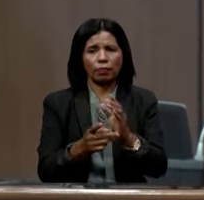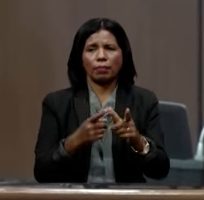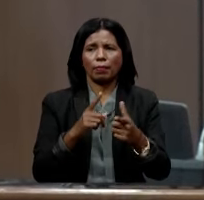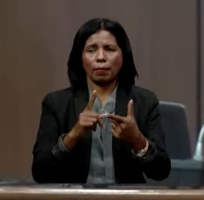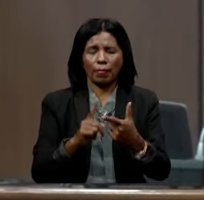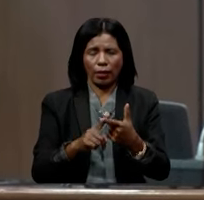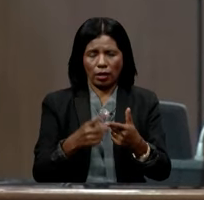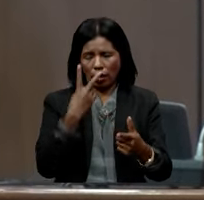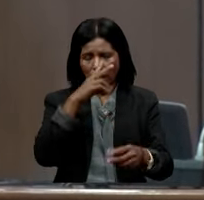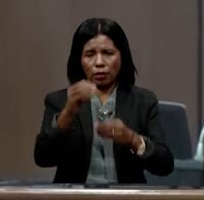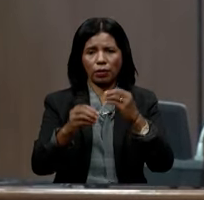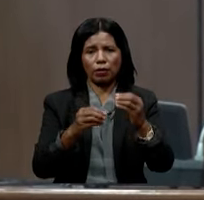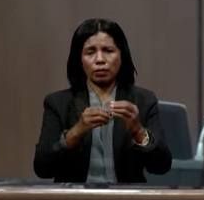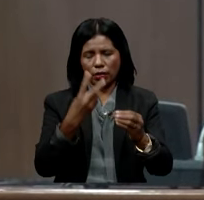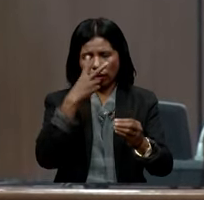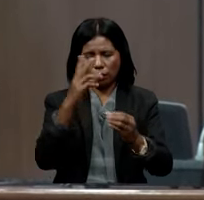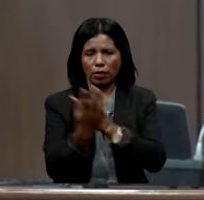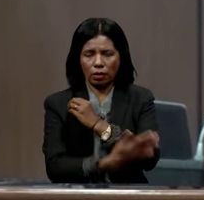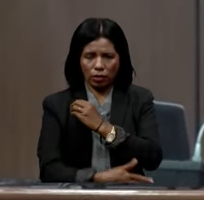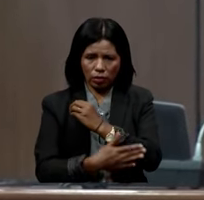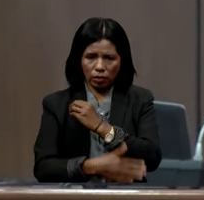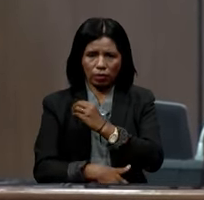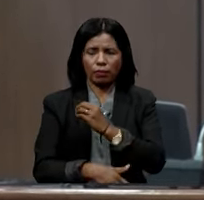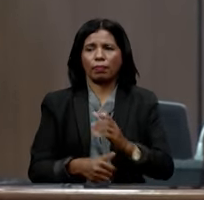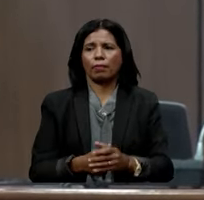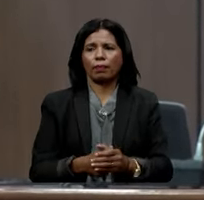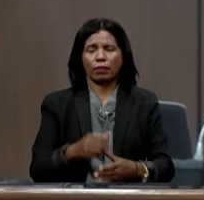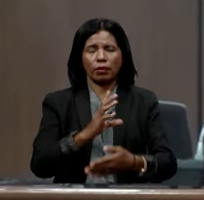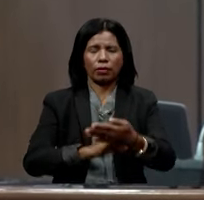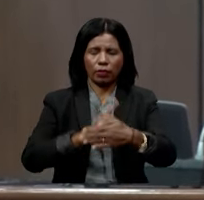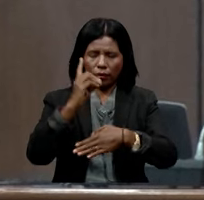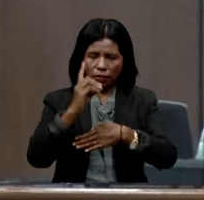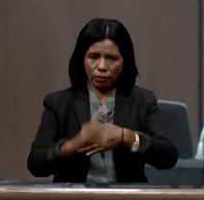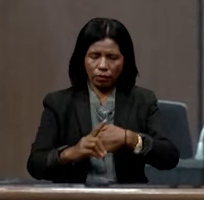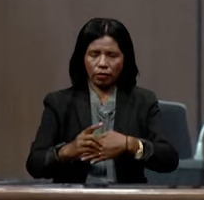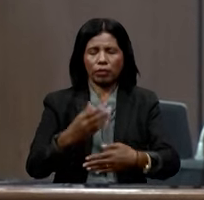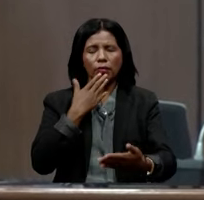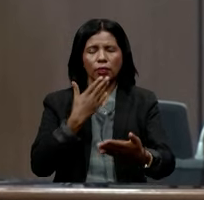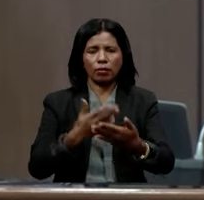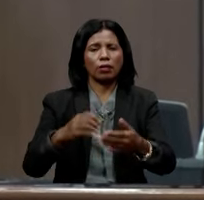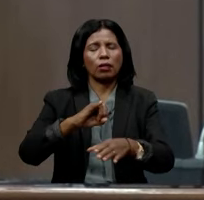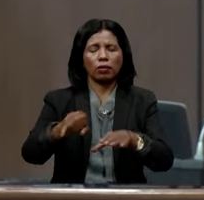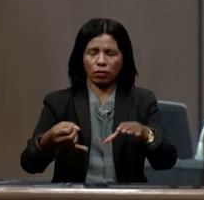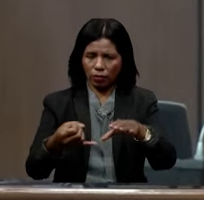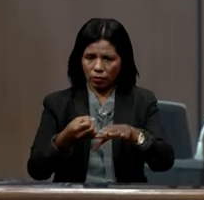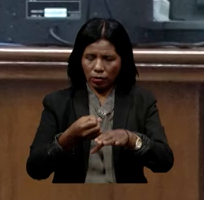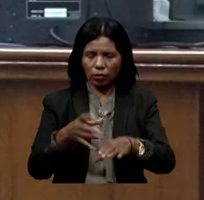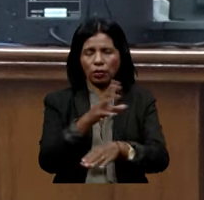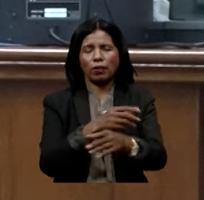em realidade o sonho de um país mais desenvolvido, mais inclusivo e mais